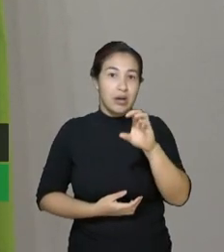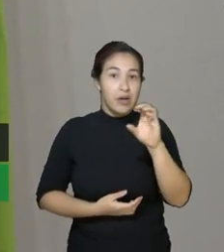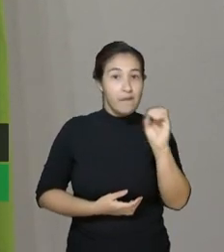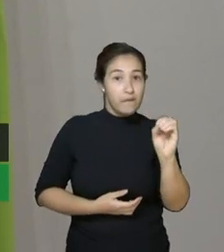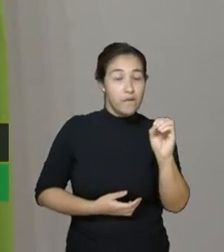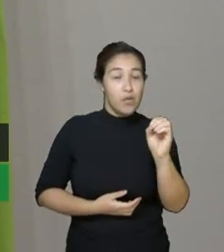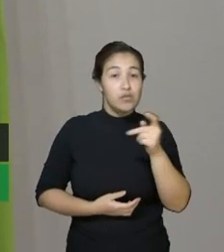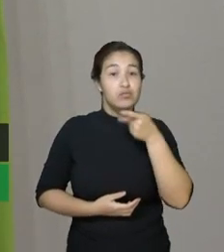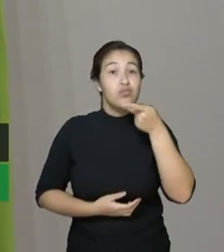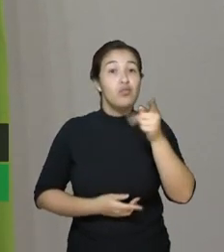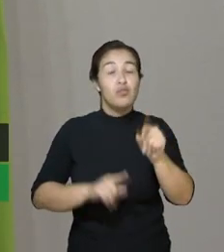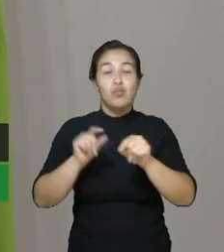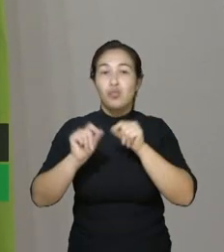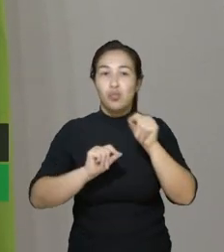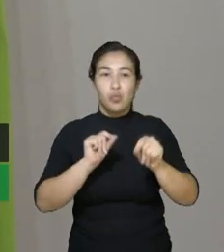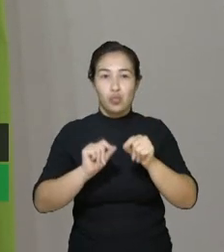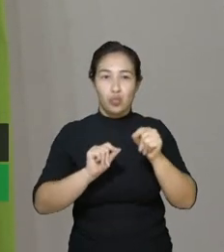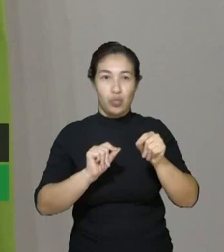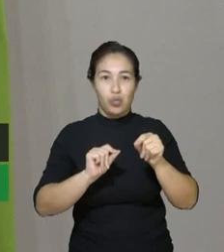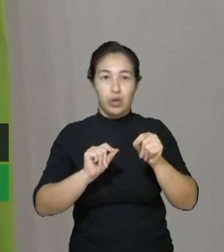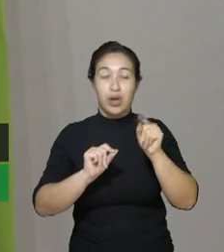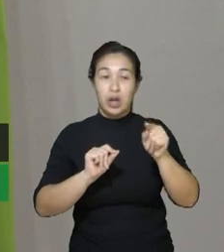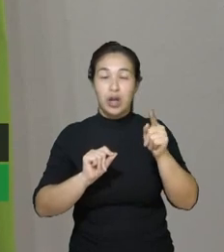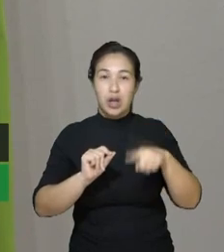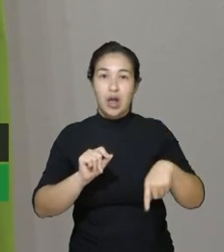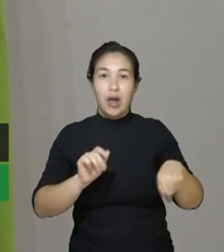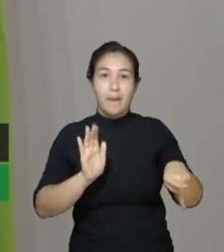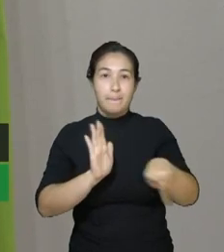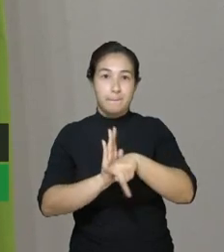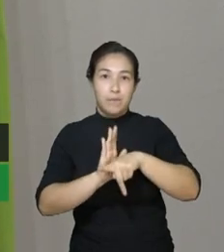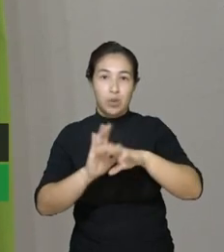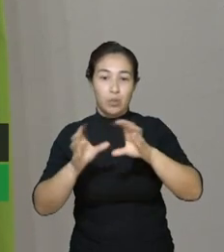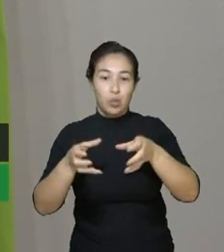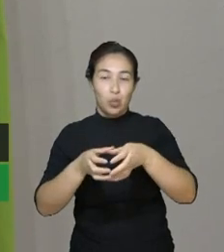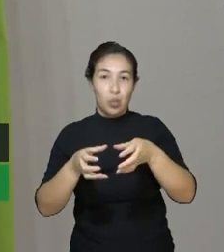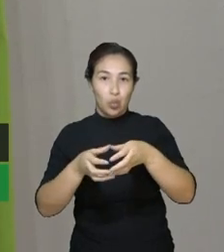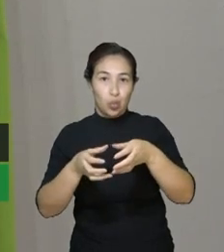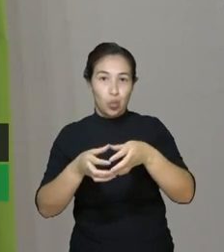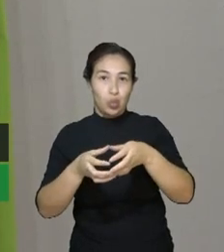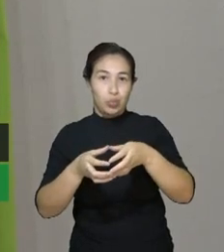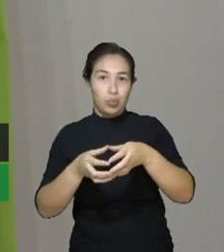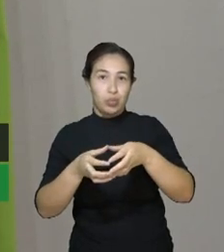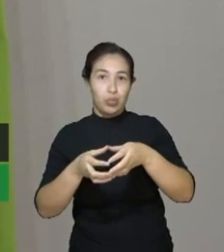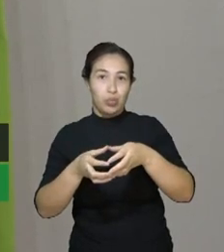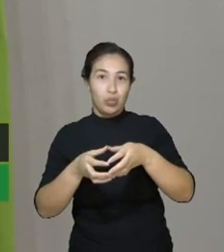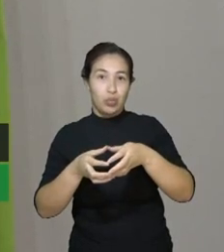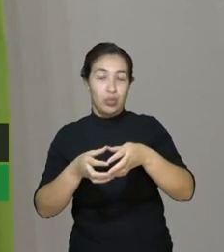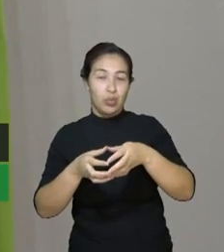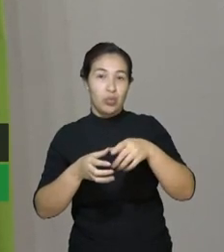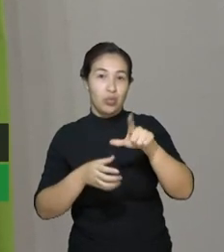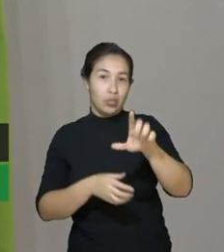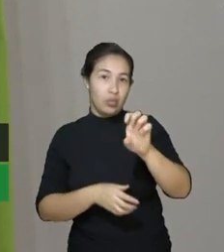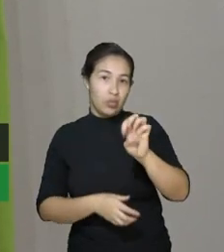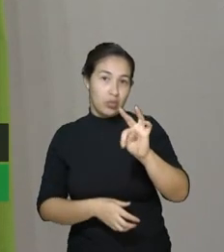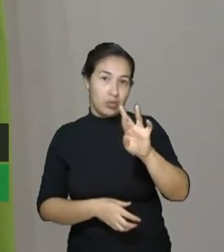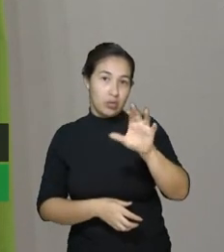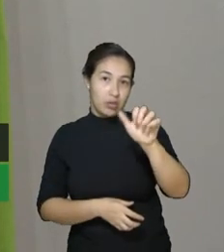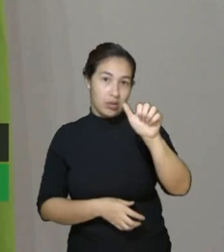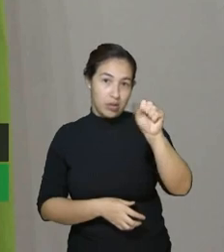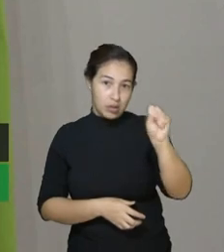ele dizia, ele que ainda é membro da Academia Brasileira de Letras, deputado Márcio,